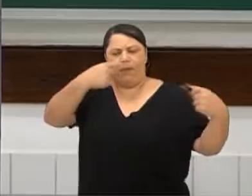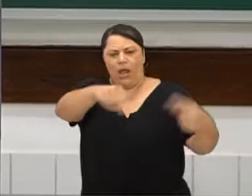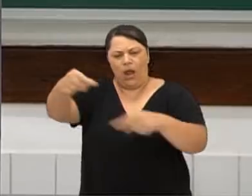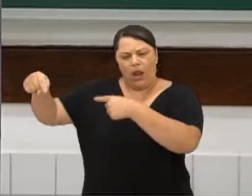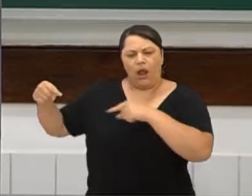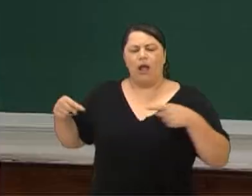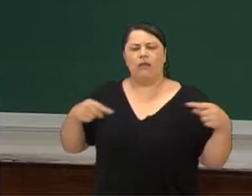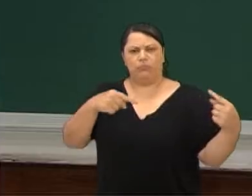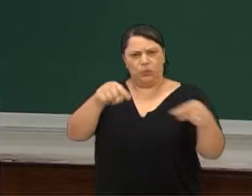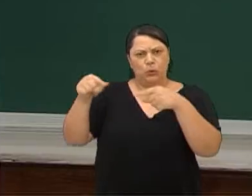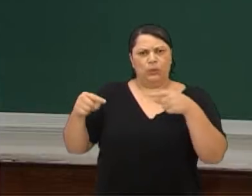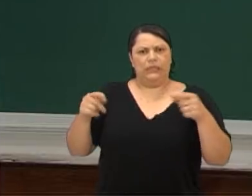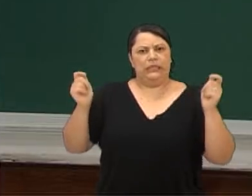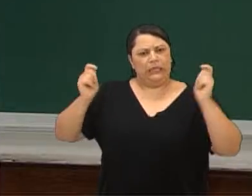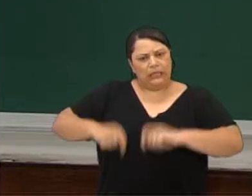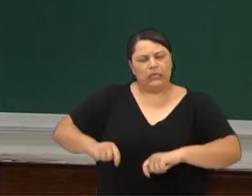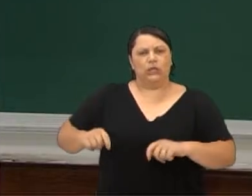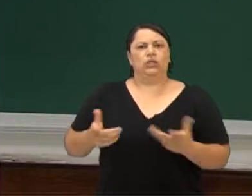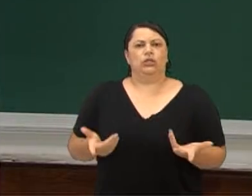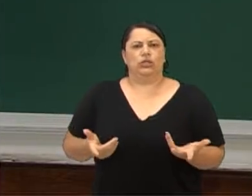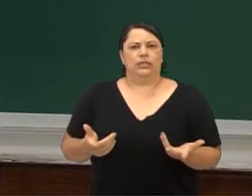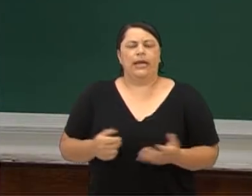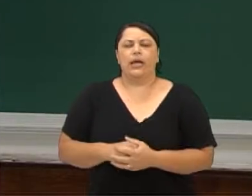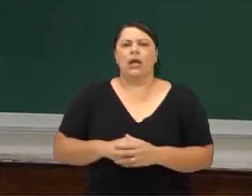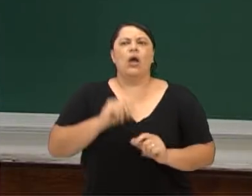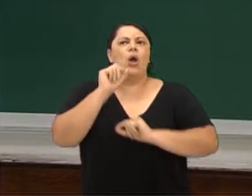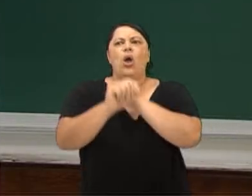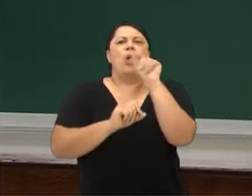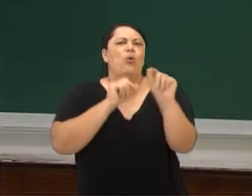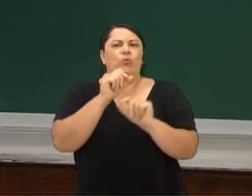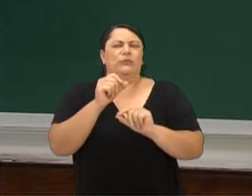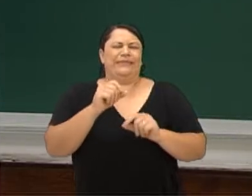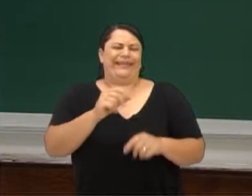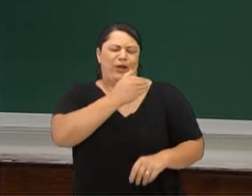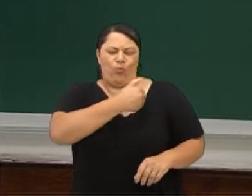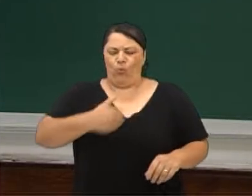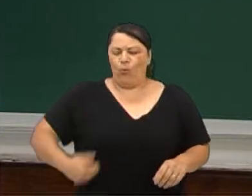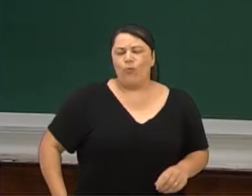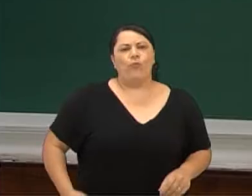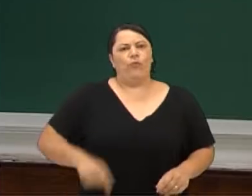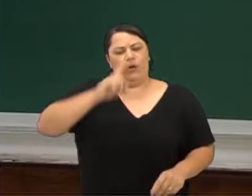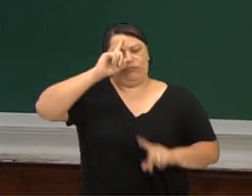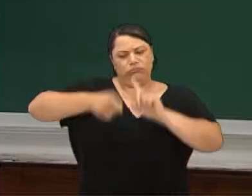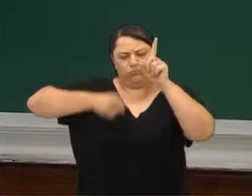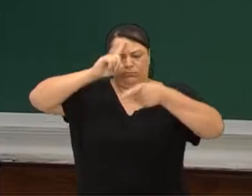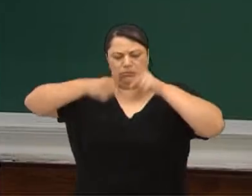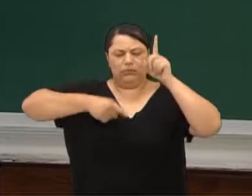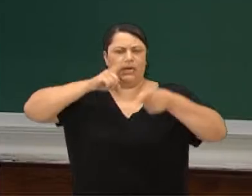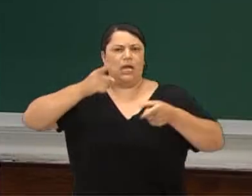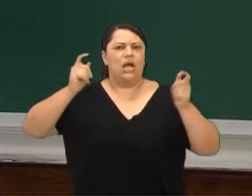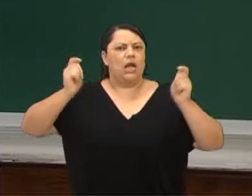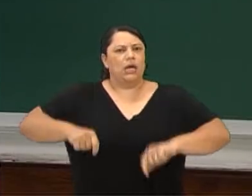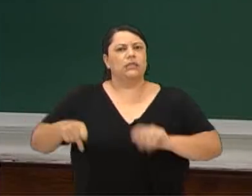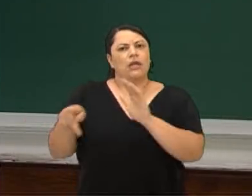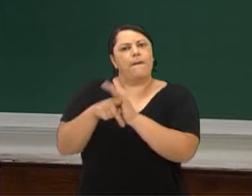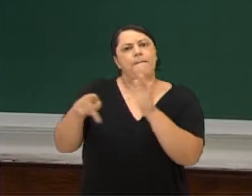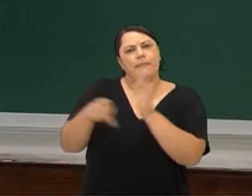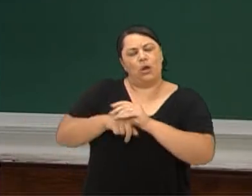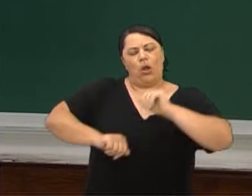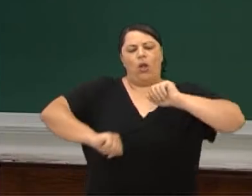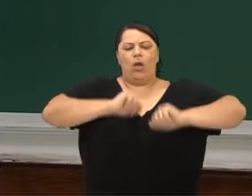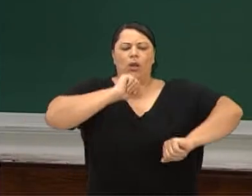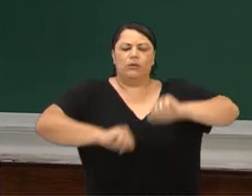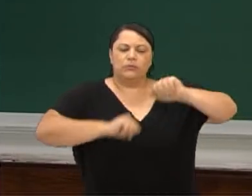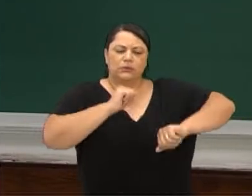o jeito do líder do Estado, do país, governar, é feito para que o setor industrial que dá